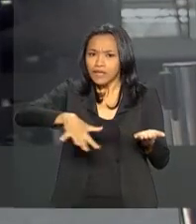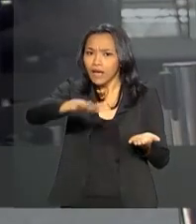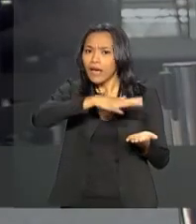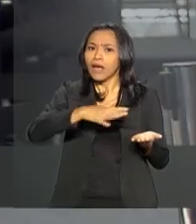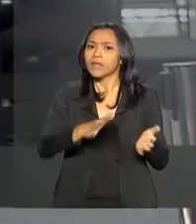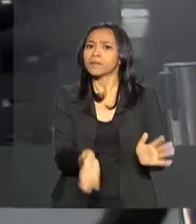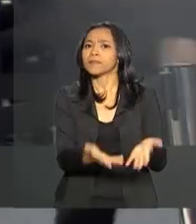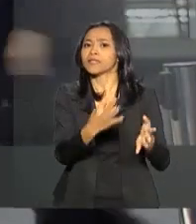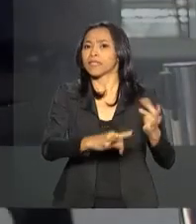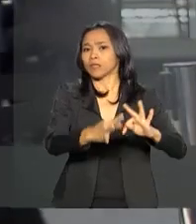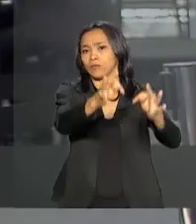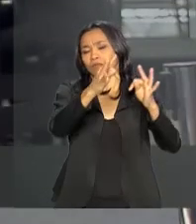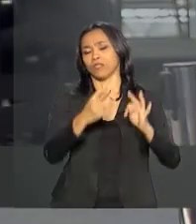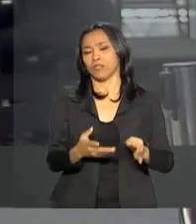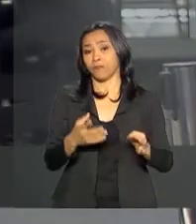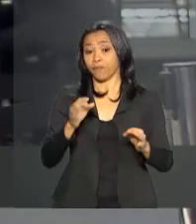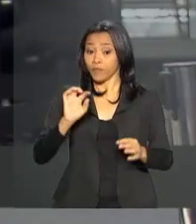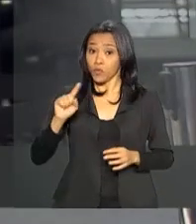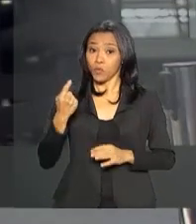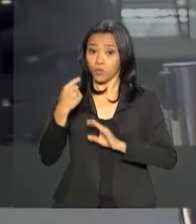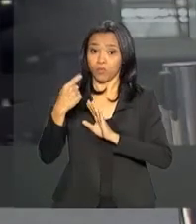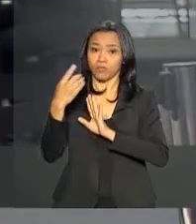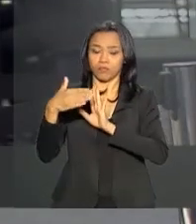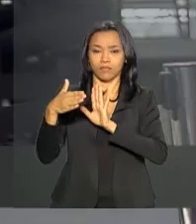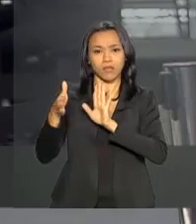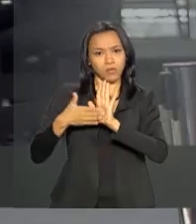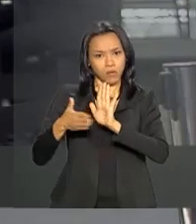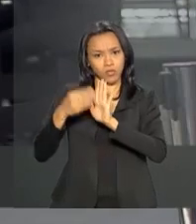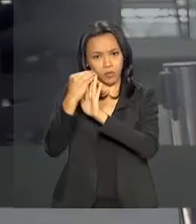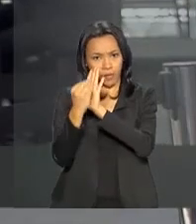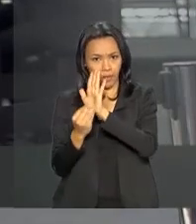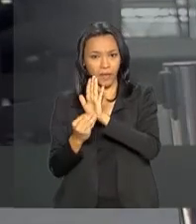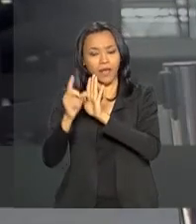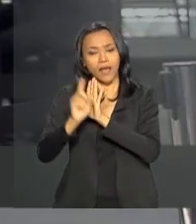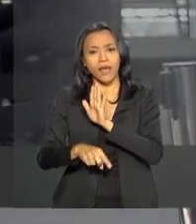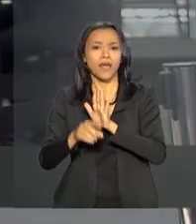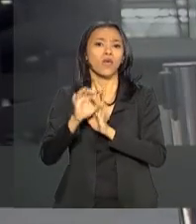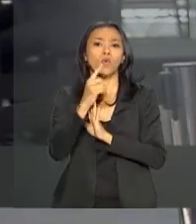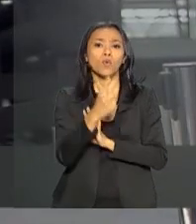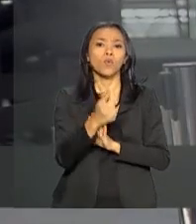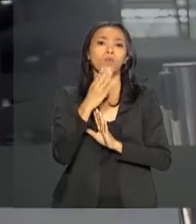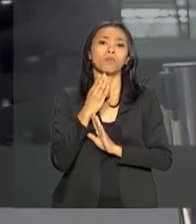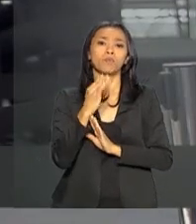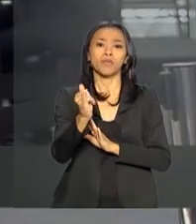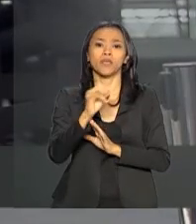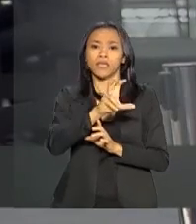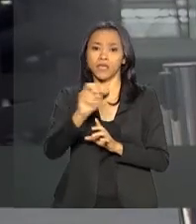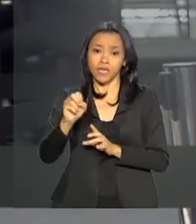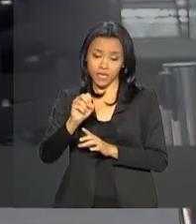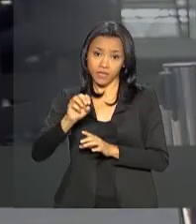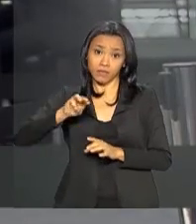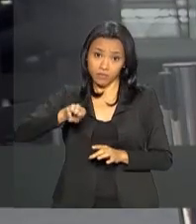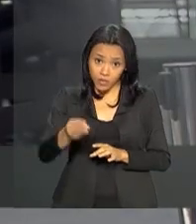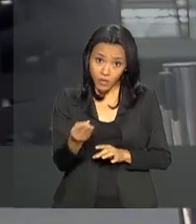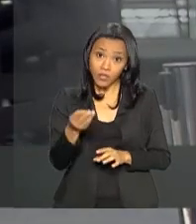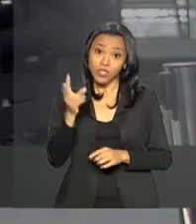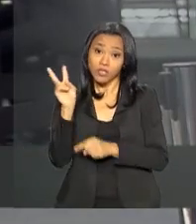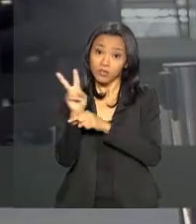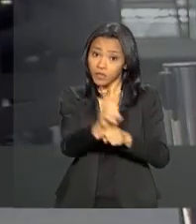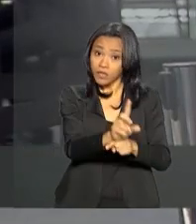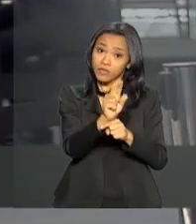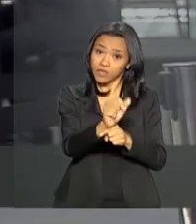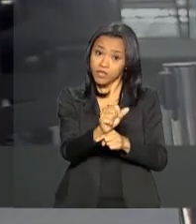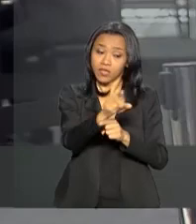país. Um dos itens do Rota 2030 é a concessão de até R$1,5 bilhão em créditos tributários